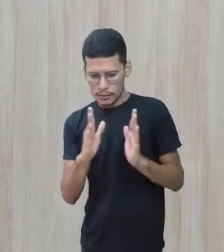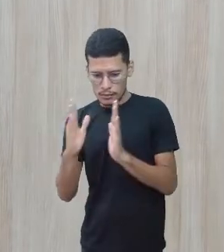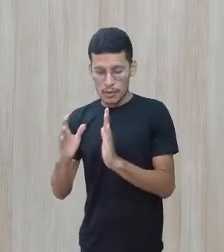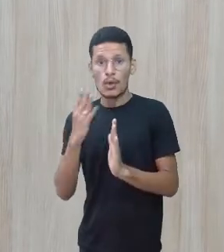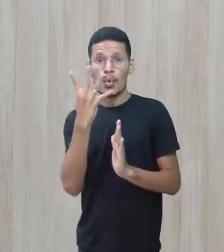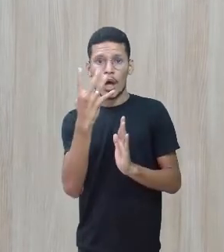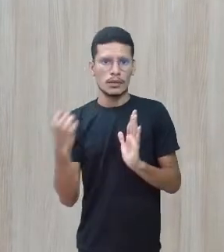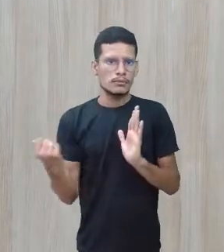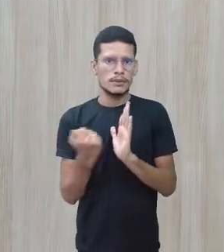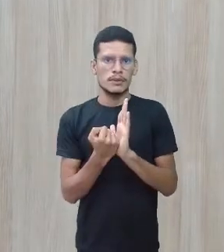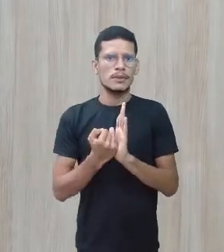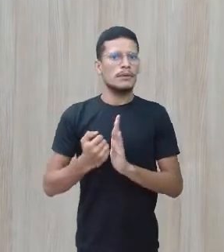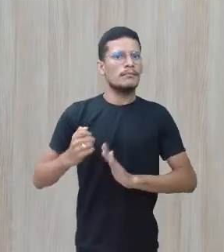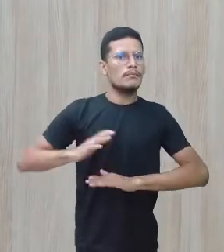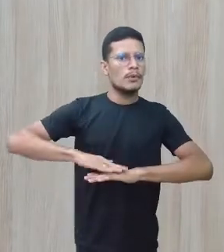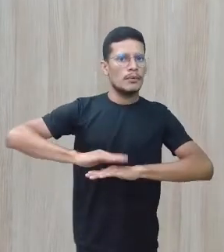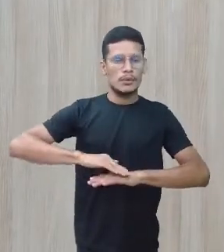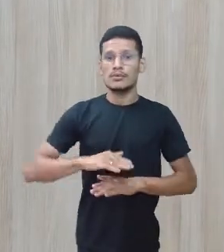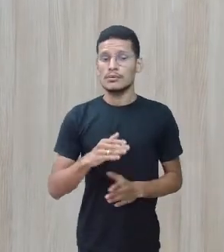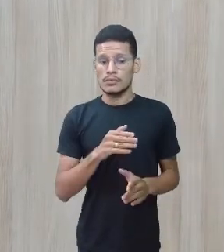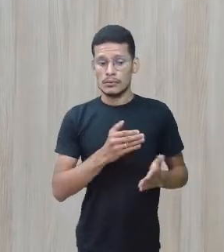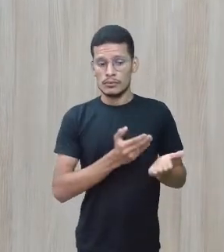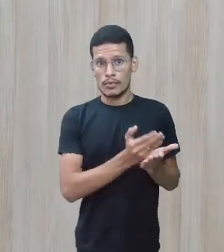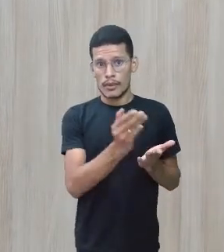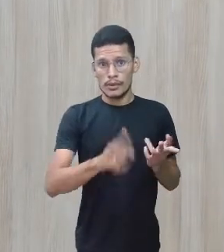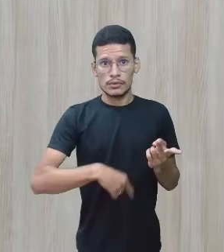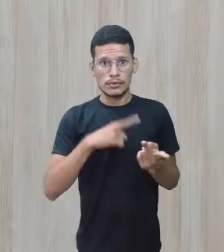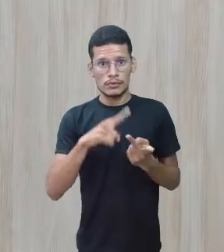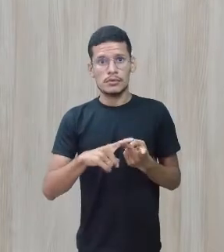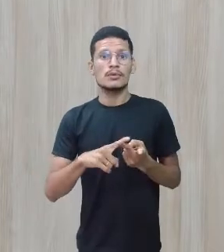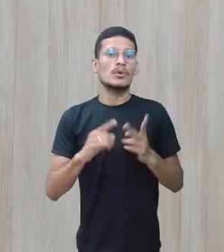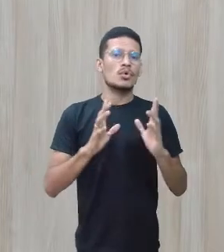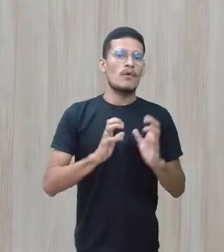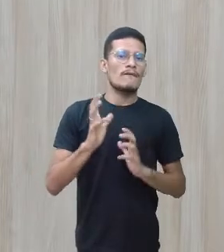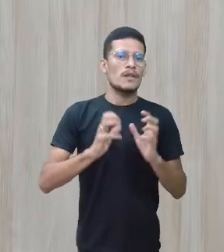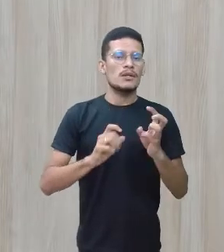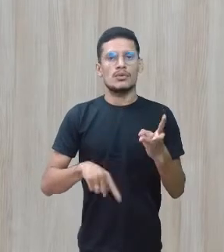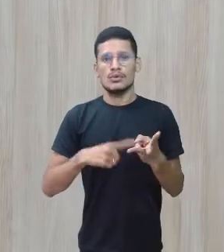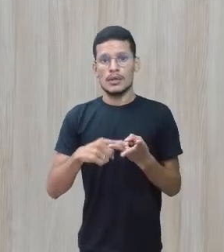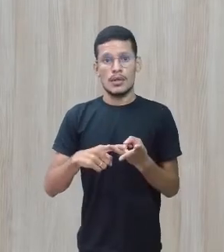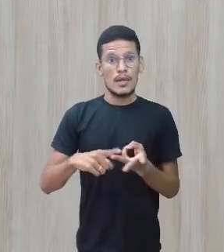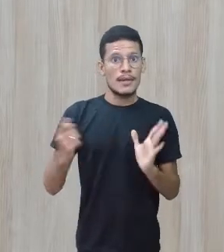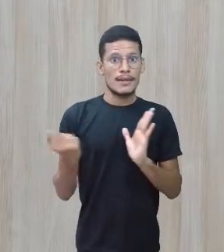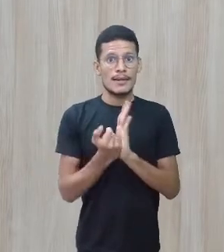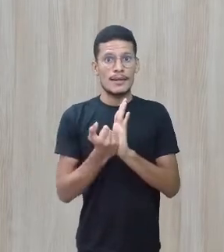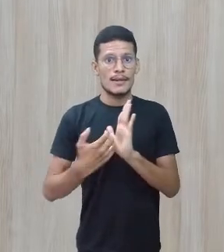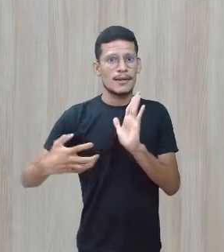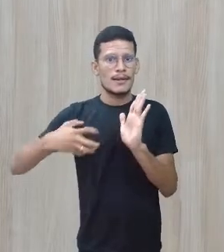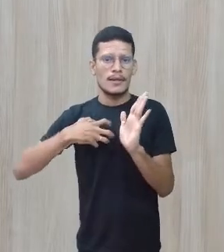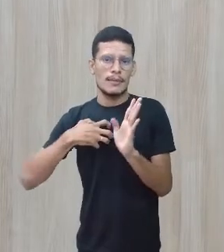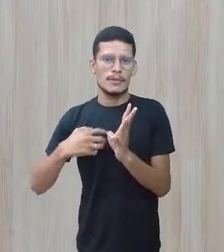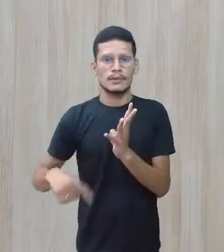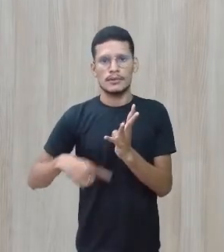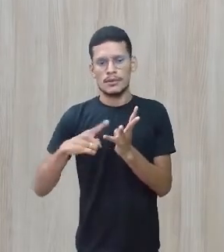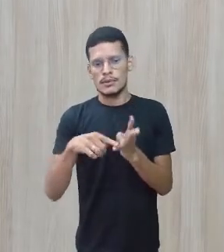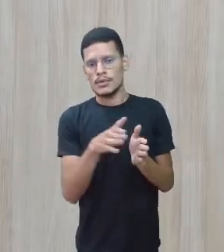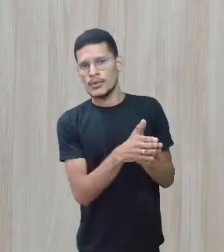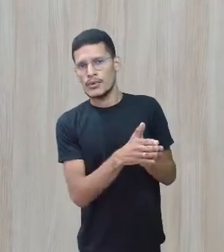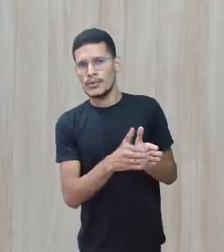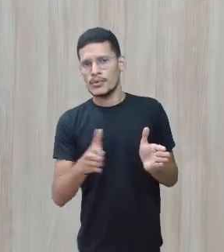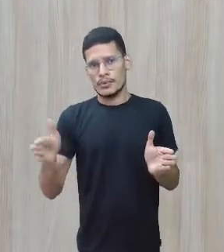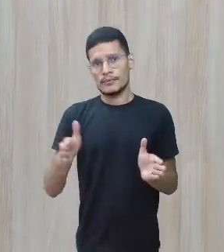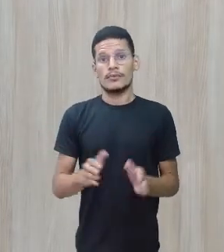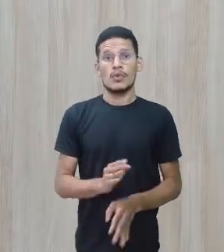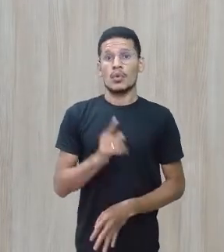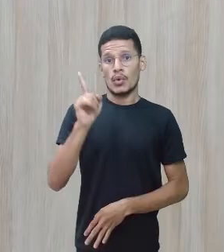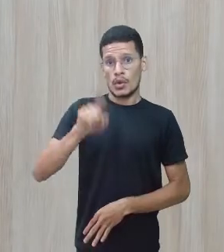marcantes: a situação inicial, o conflito, o clímax e o desfecho. Por ser um gênero da tradição oral,